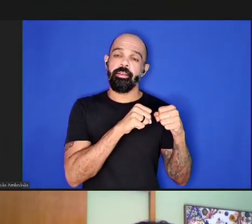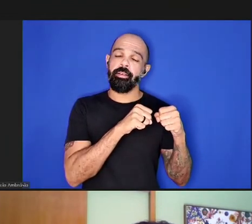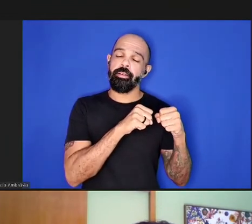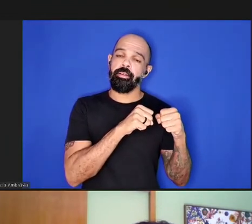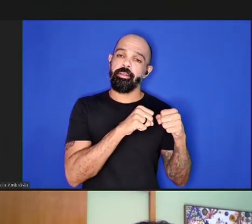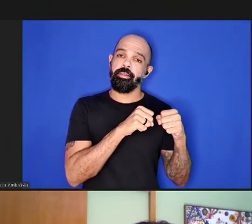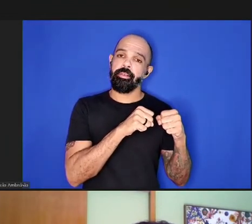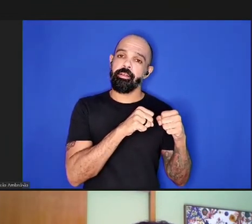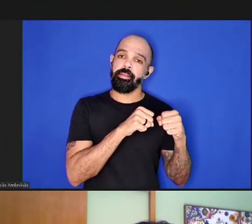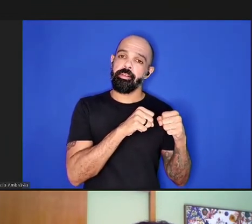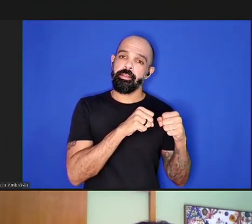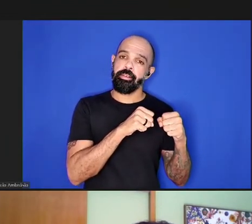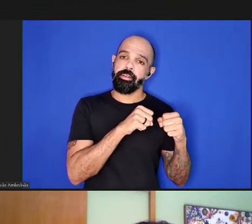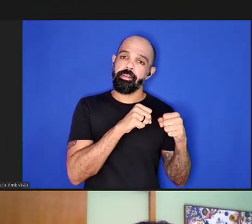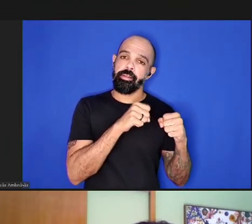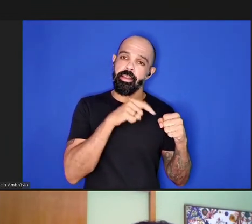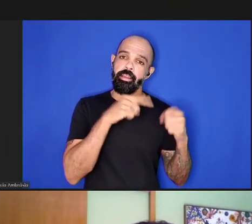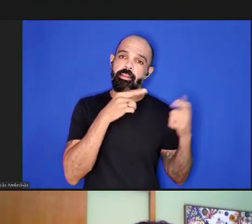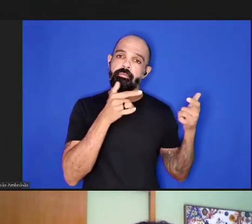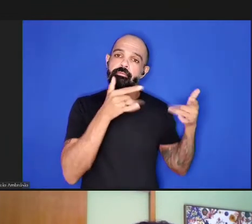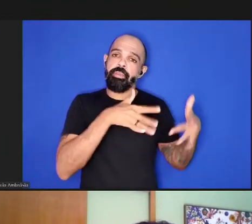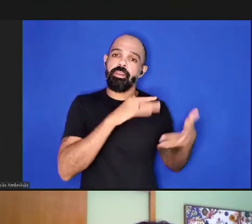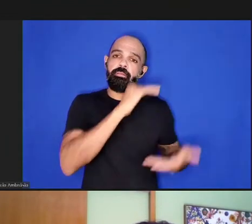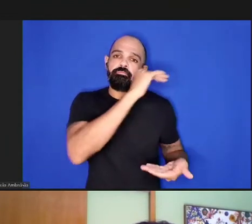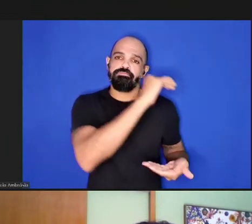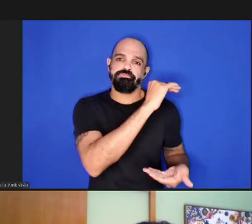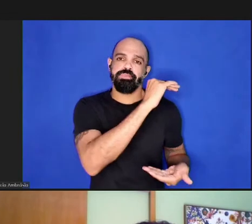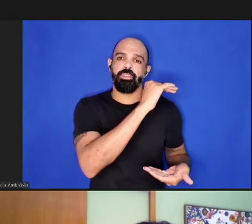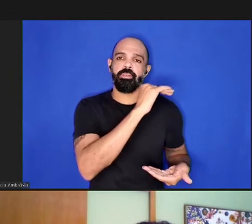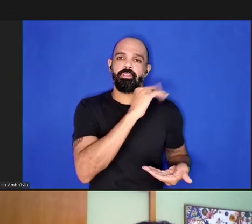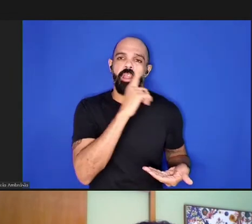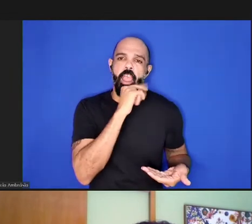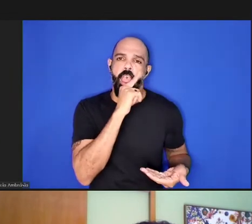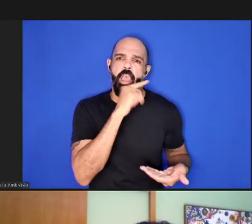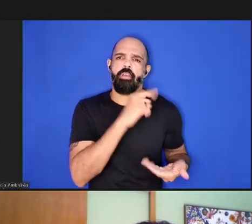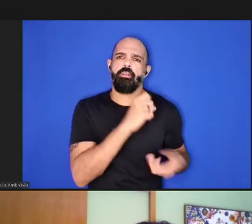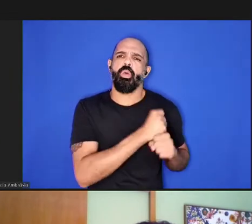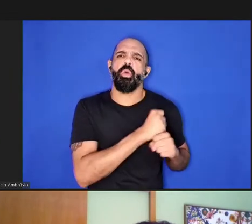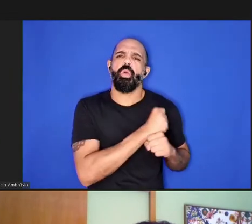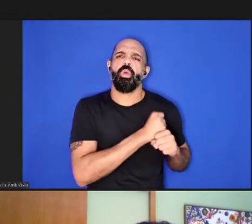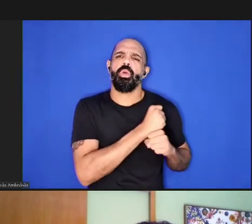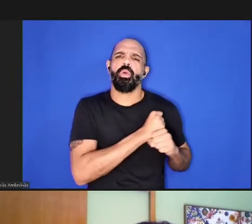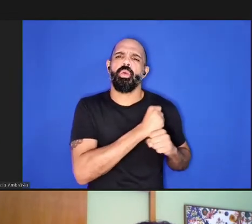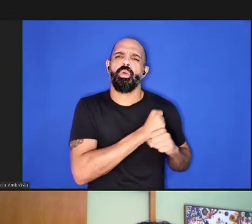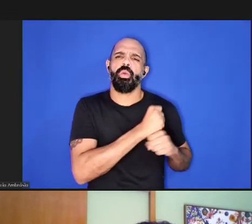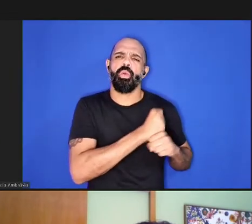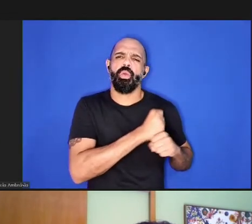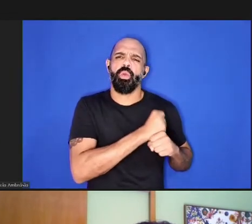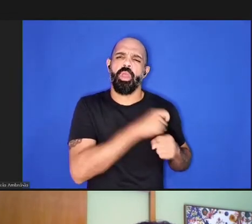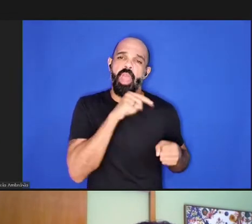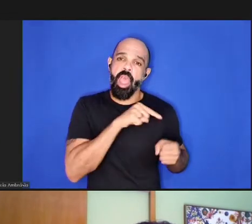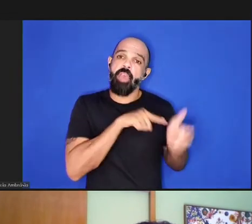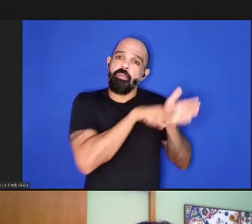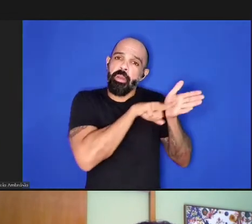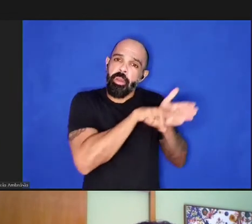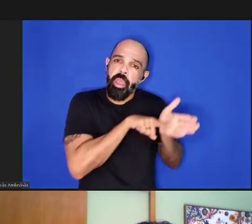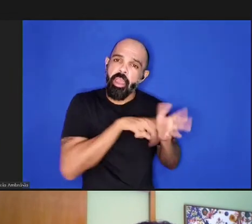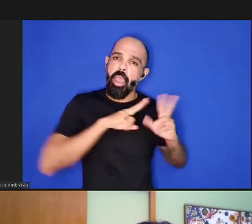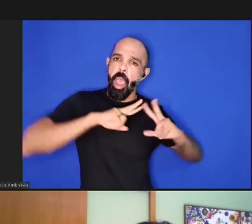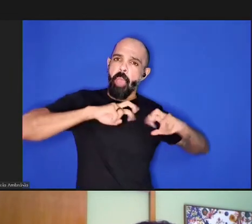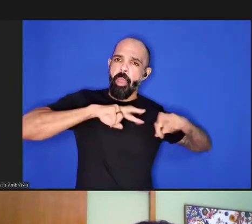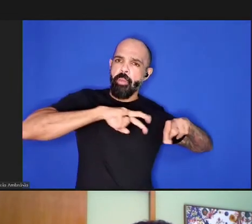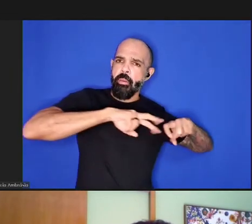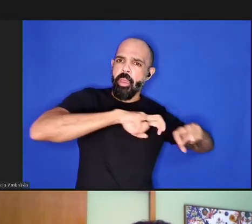esses que estão deixados em fluidos de conservação durante décadas podem ser examinados